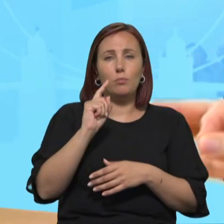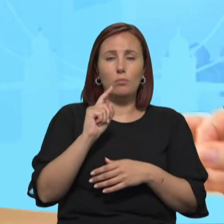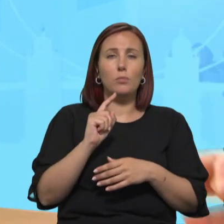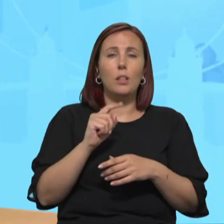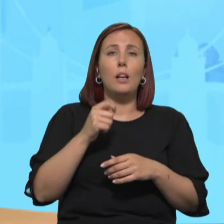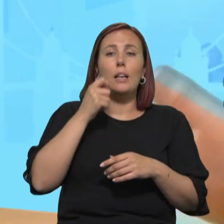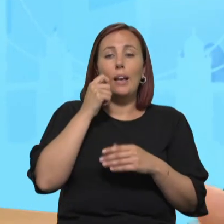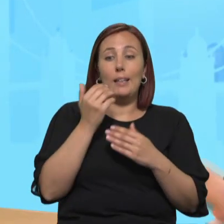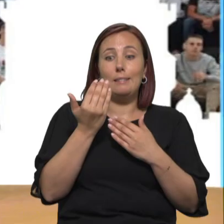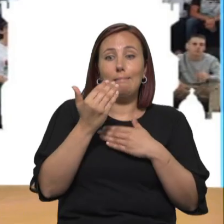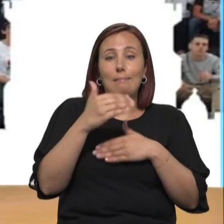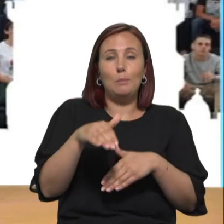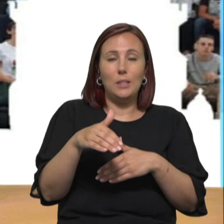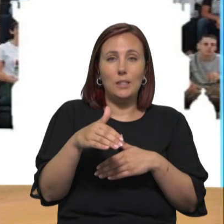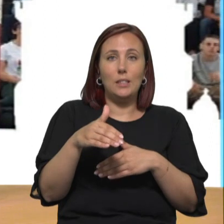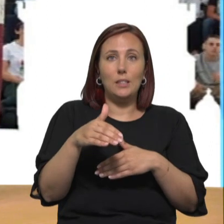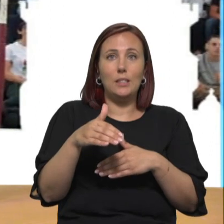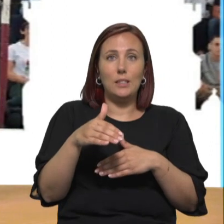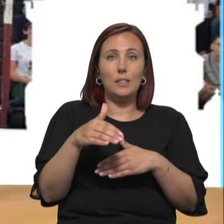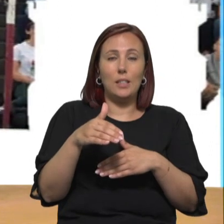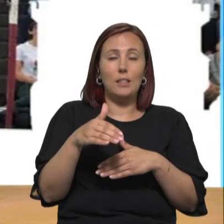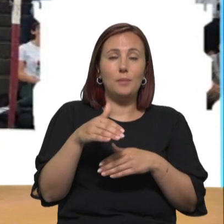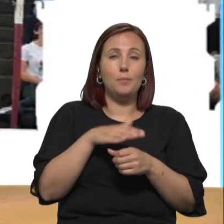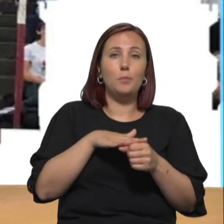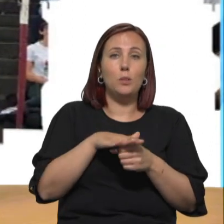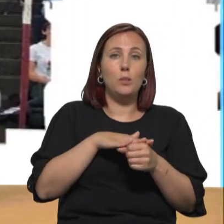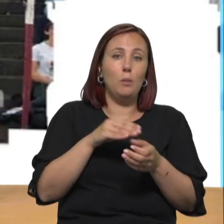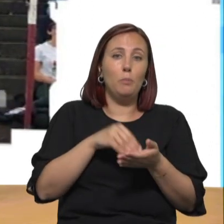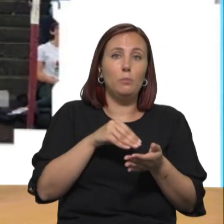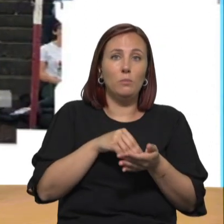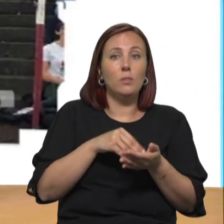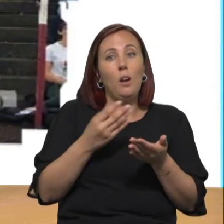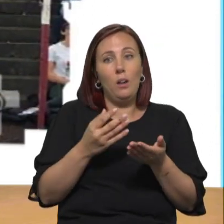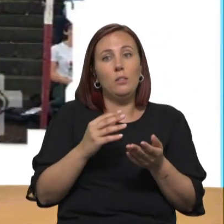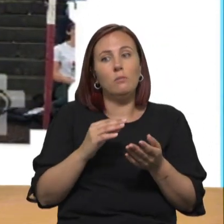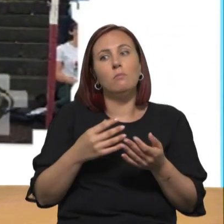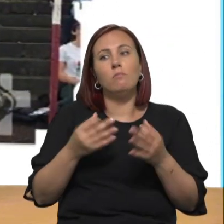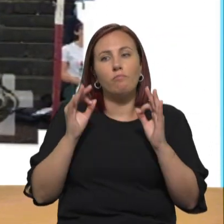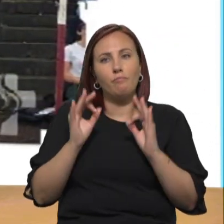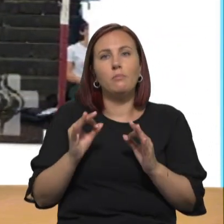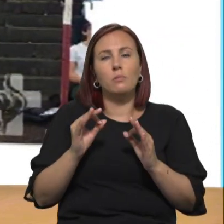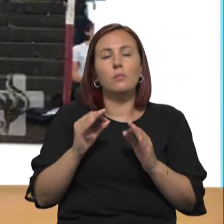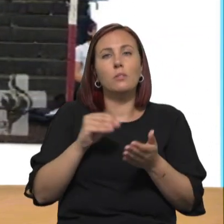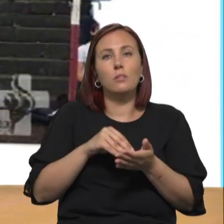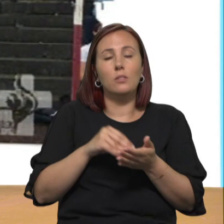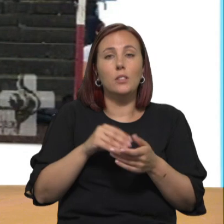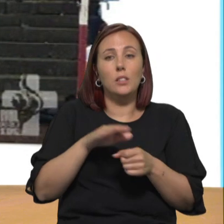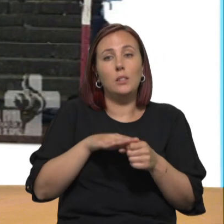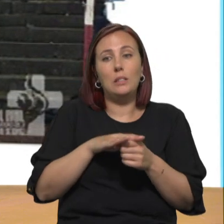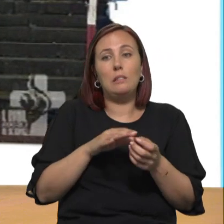no limite de ser abrangido pela situação de pobreza, está agora a ser apanhado por essa